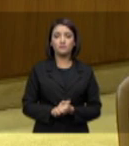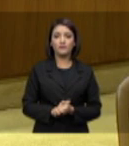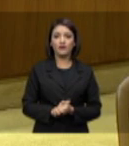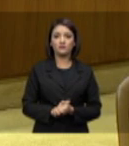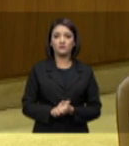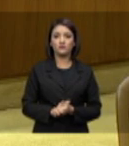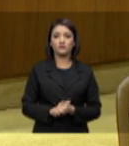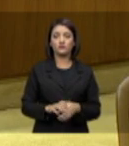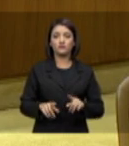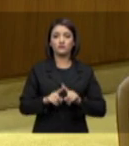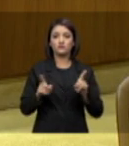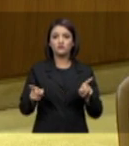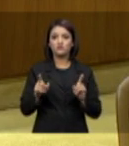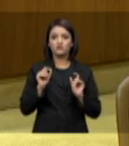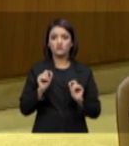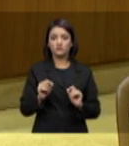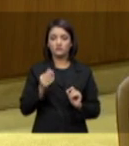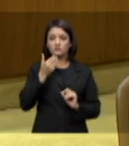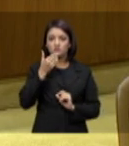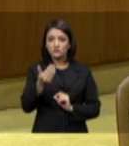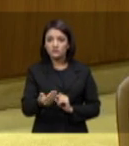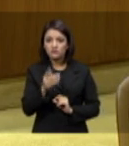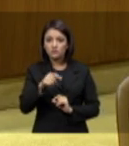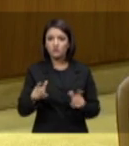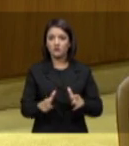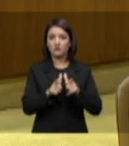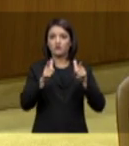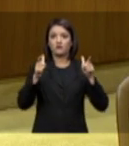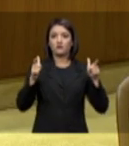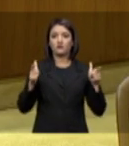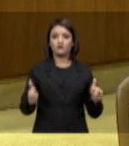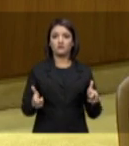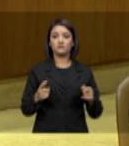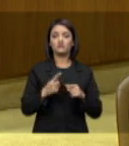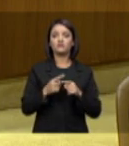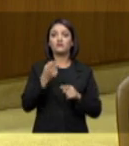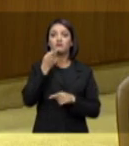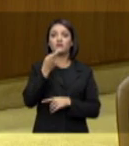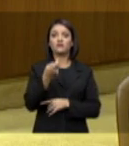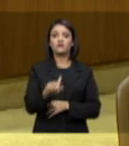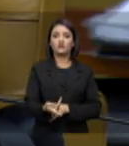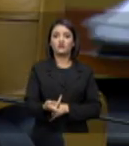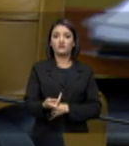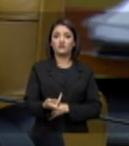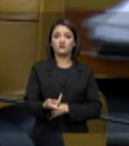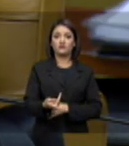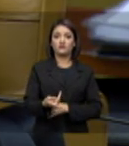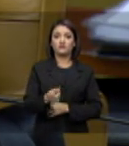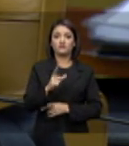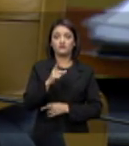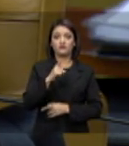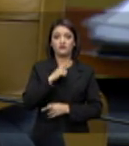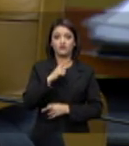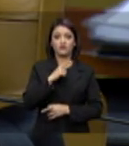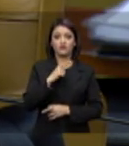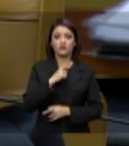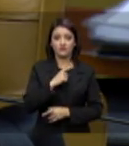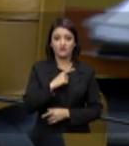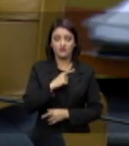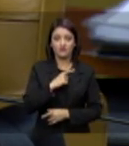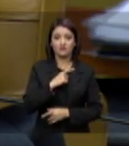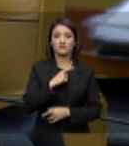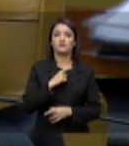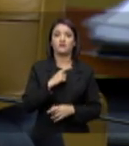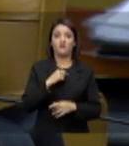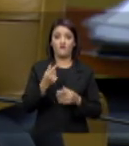é extremamente amplo porque o que se falava é que tinha que haver redução do número de p eu falava